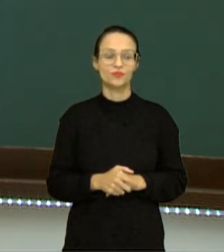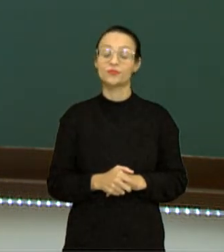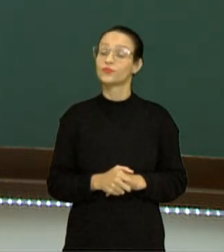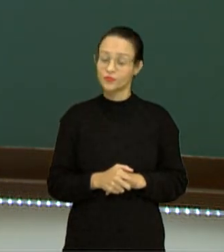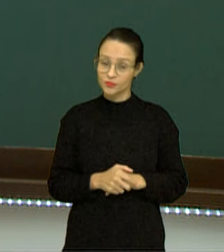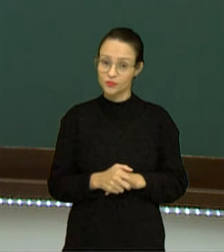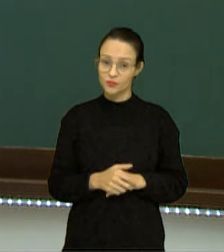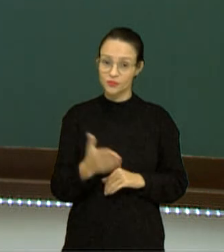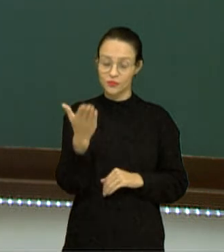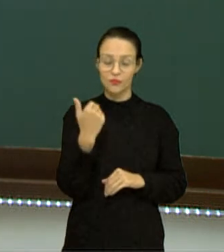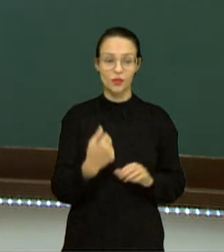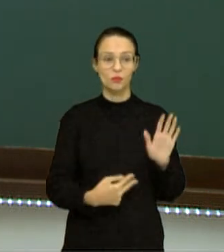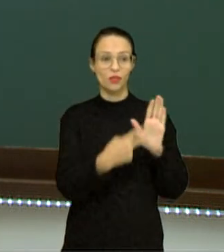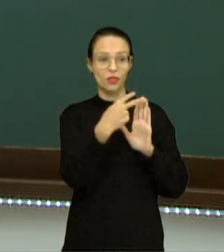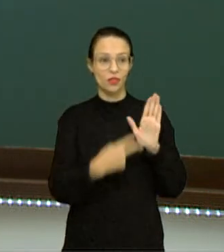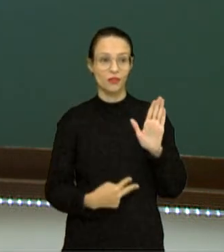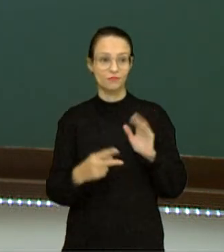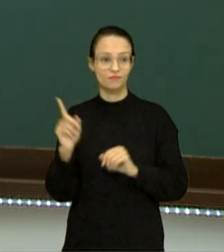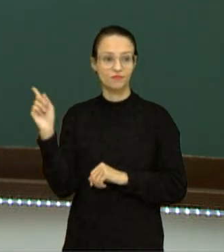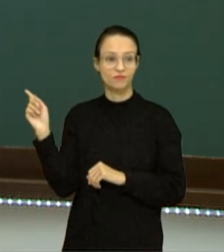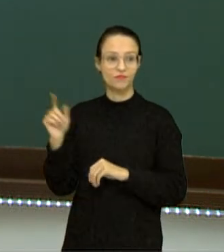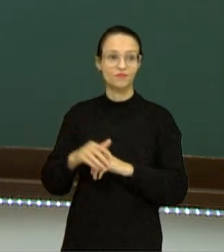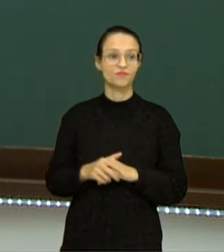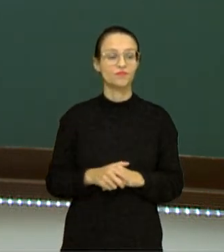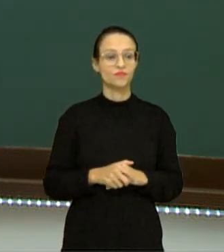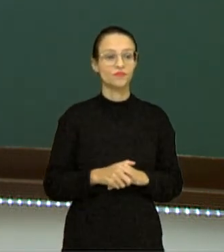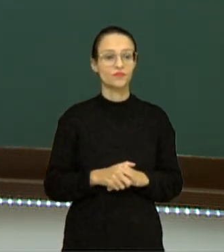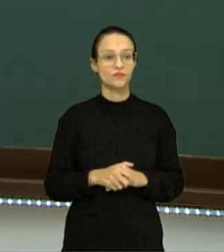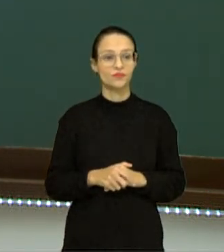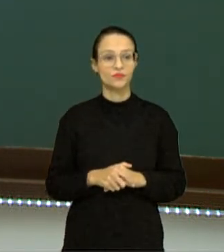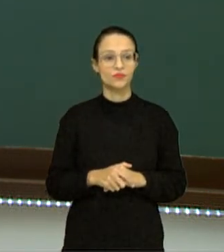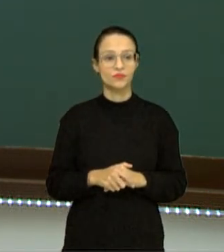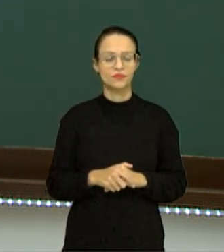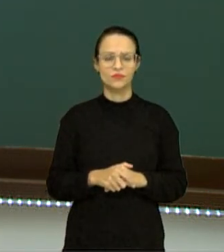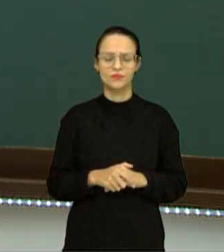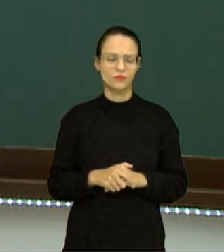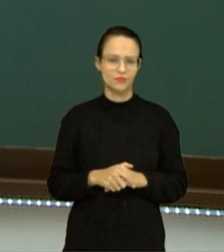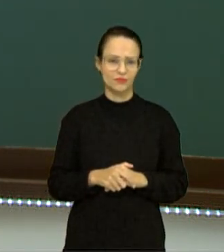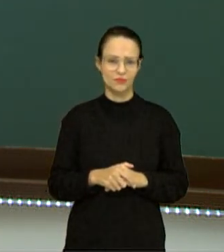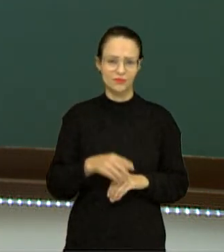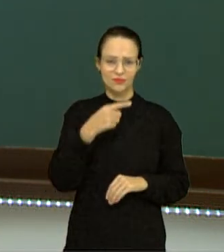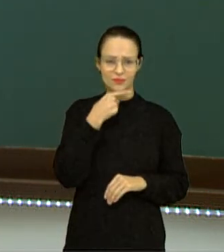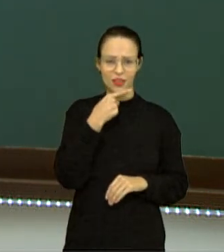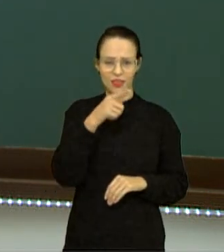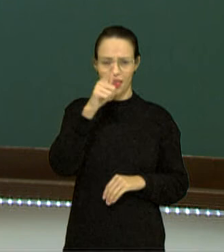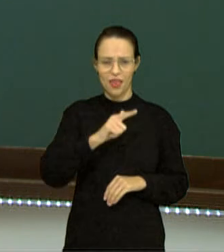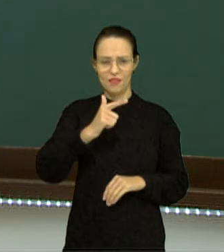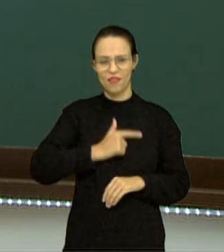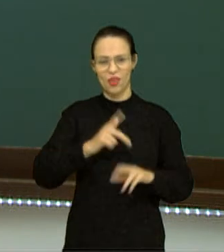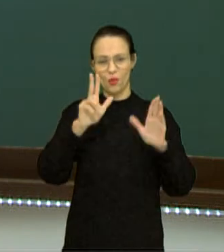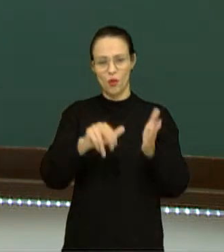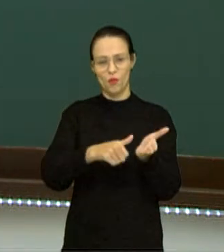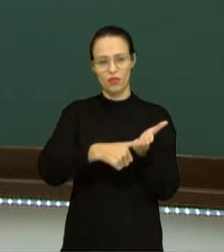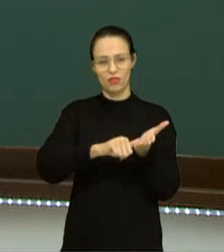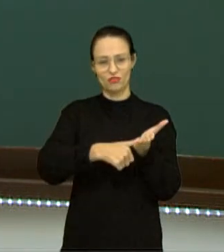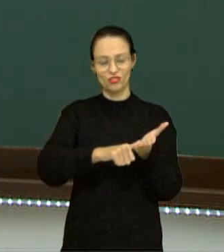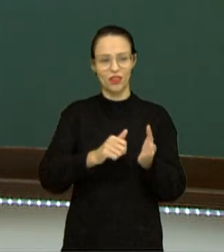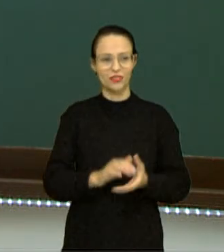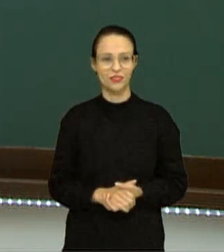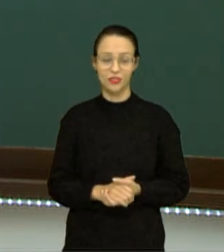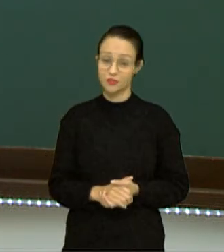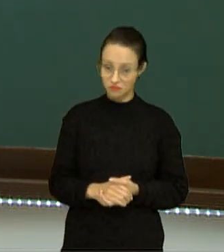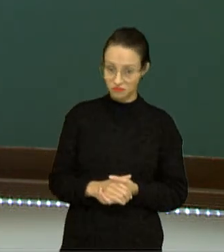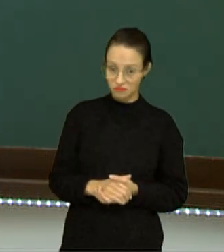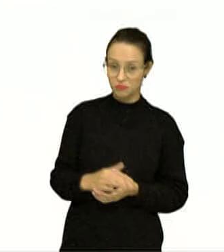Vamos ler este enunciado na sequência. Ninguém é tão feio como na identidade, tão